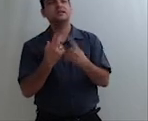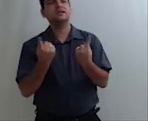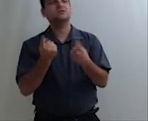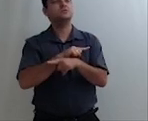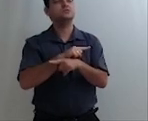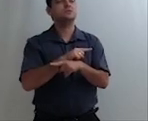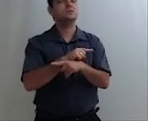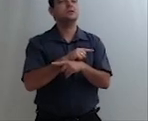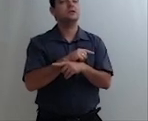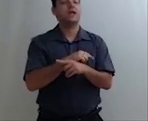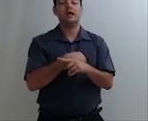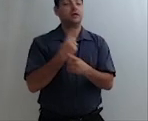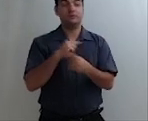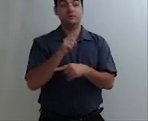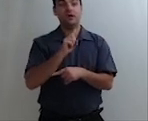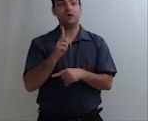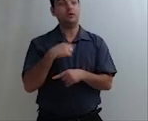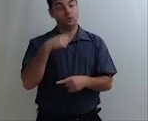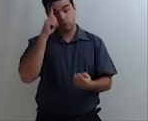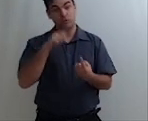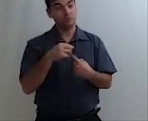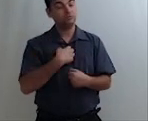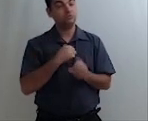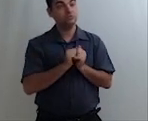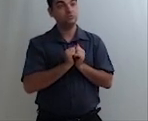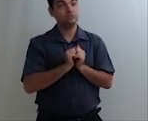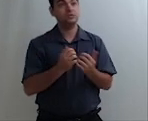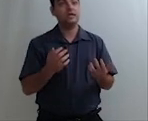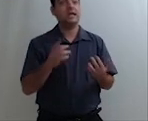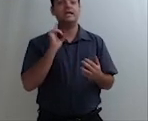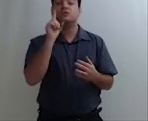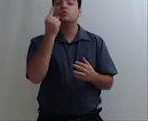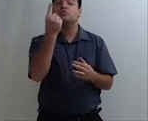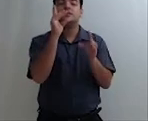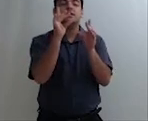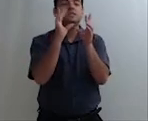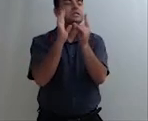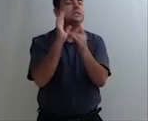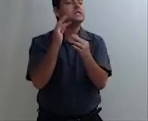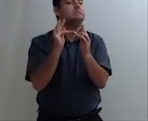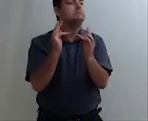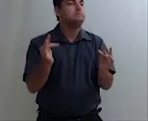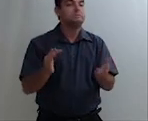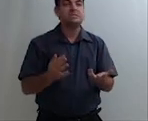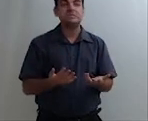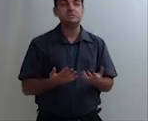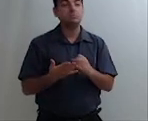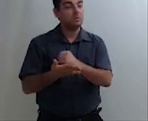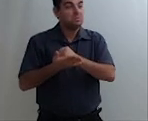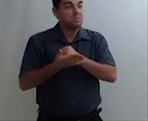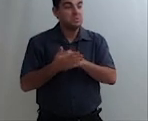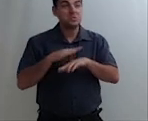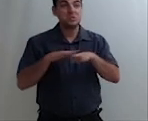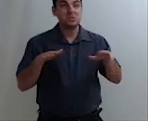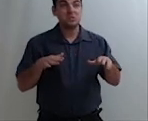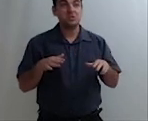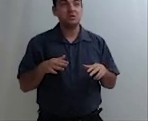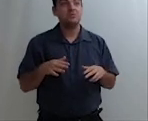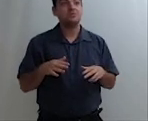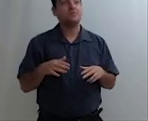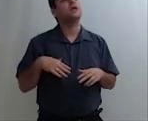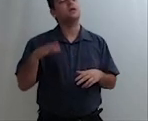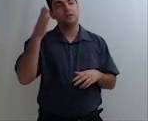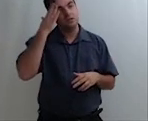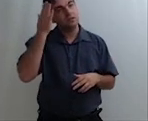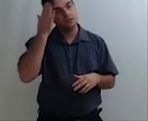verdade como ele bem colocou é é um detalhezinho que eu acho que e eh eh ele está abrigado na possibilidade